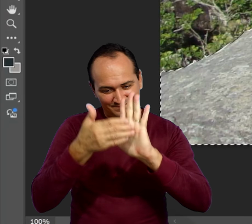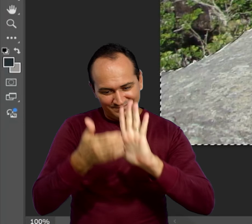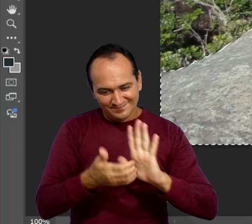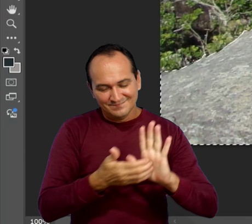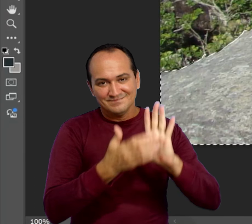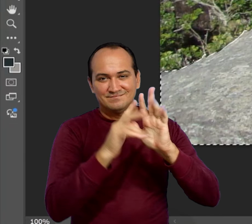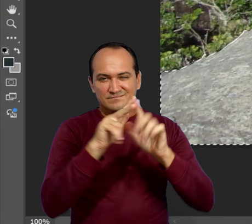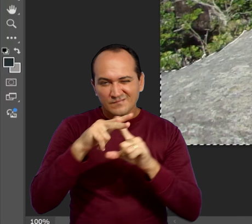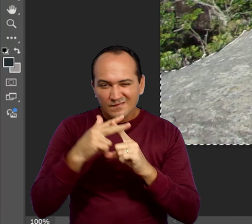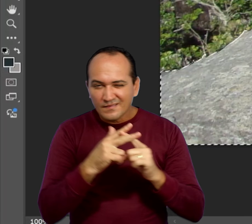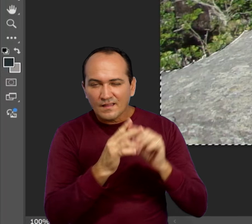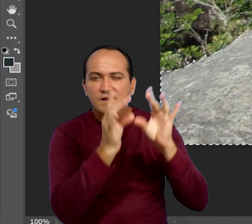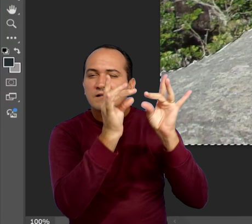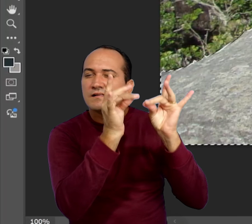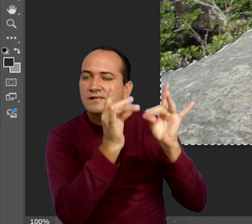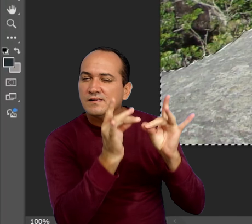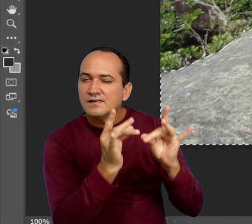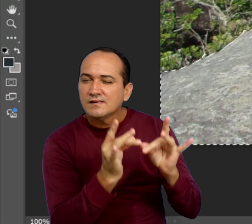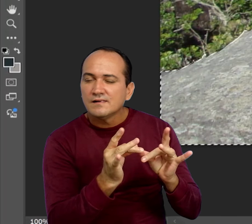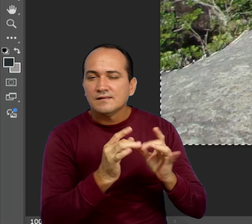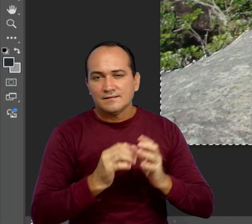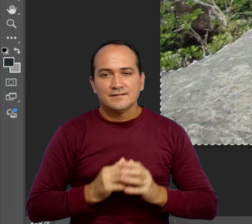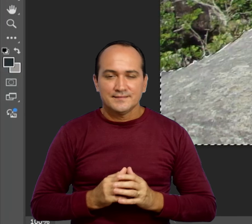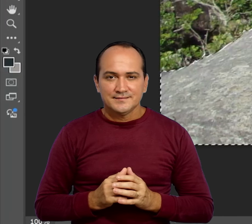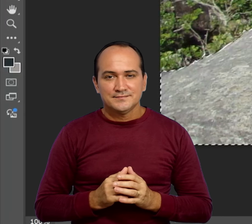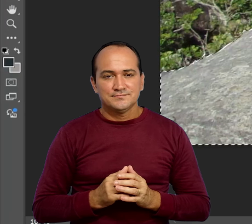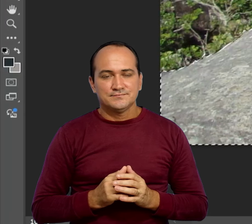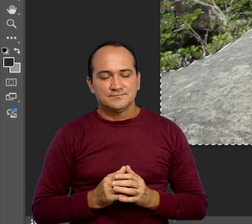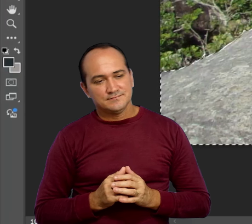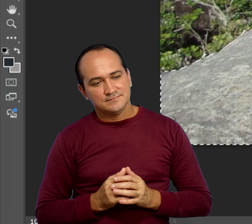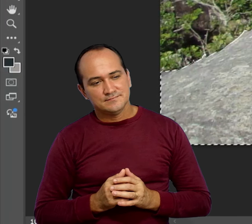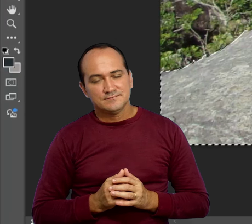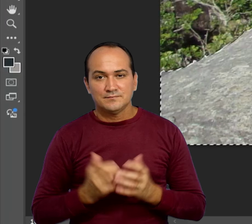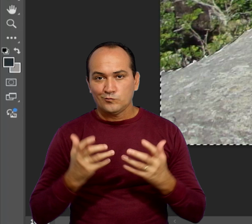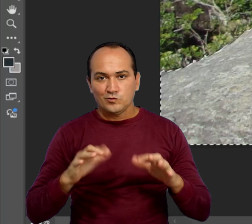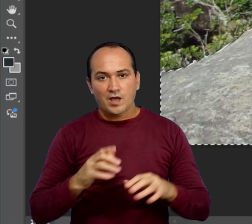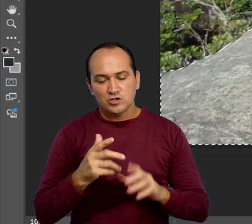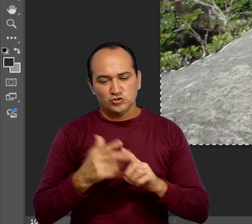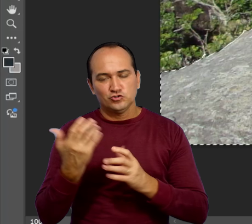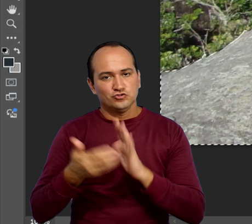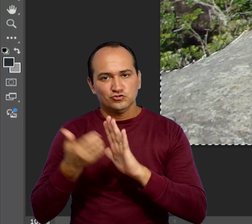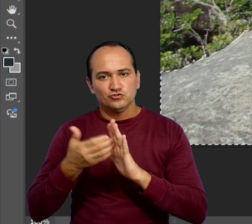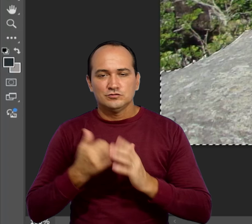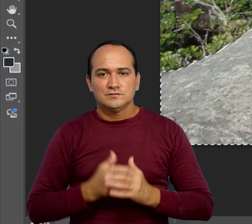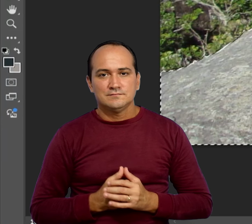para remover um pouco dessa seleção indesejada aqui.